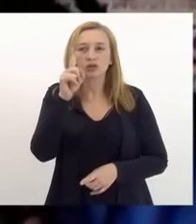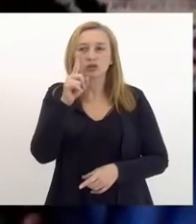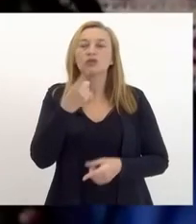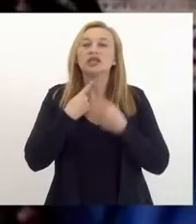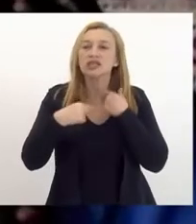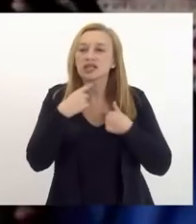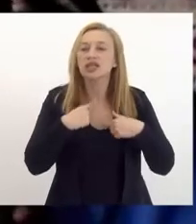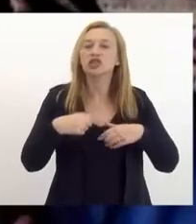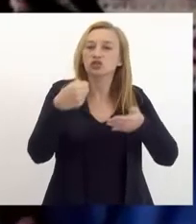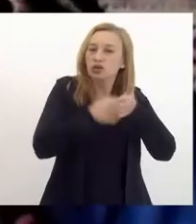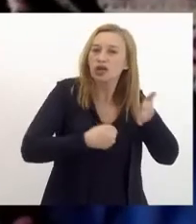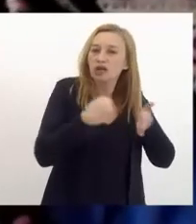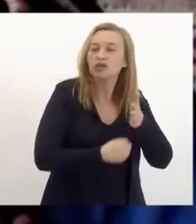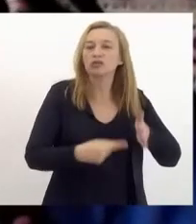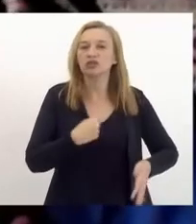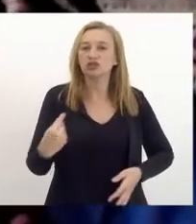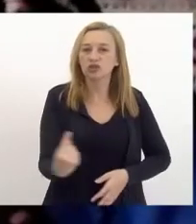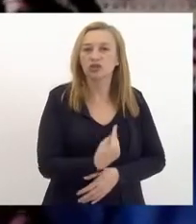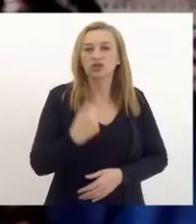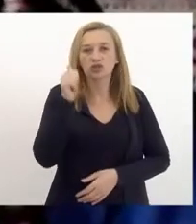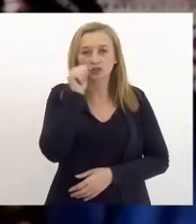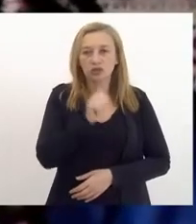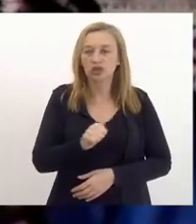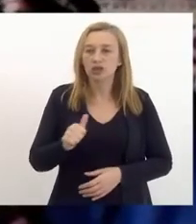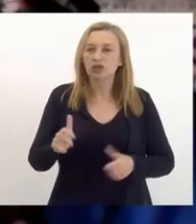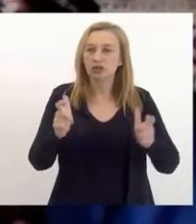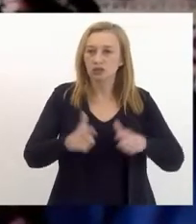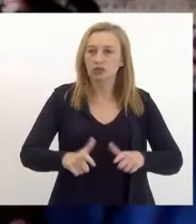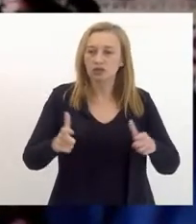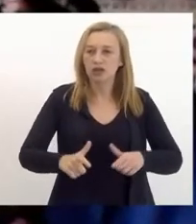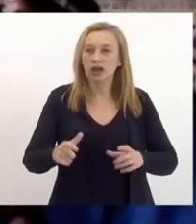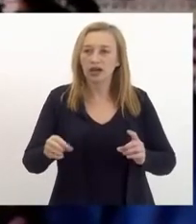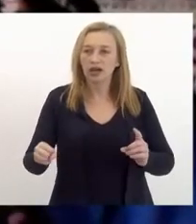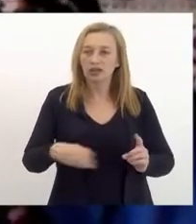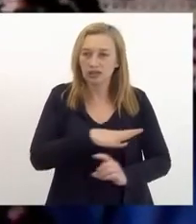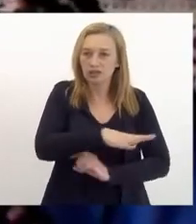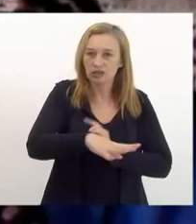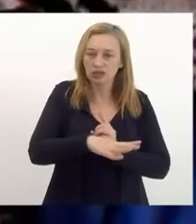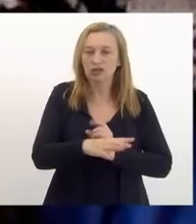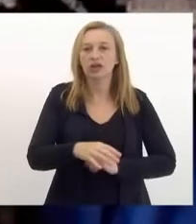luta de nós mulheres nos espaços em sociedade,